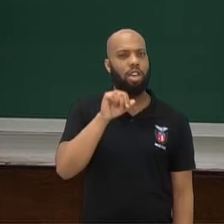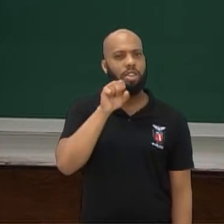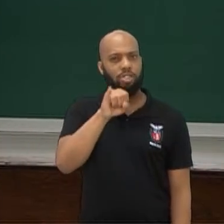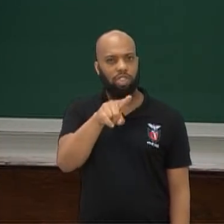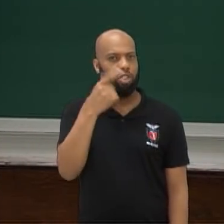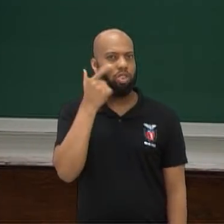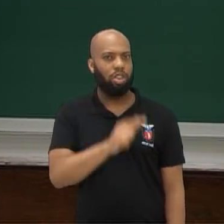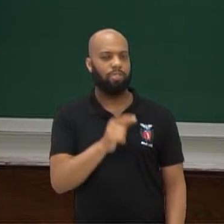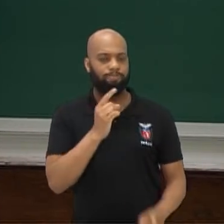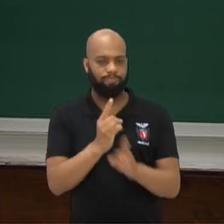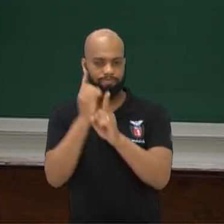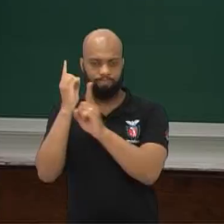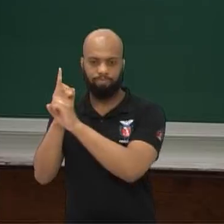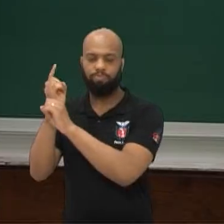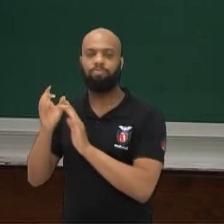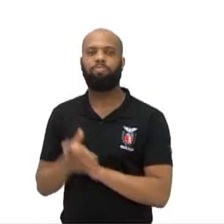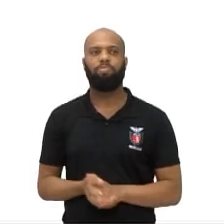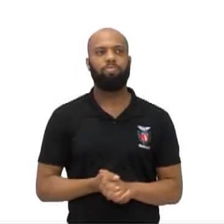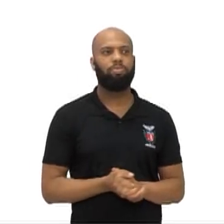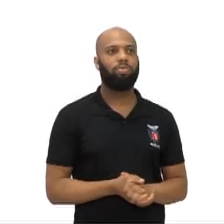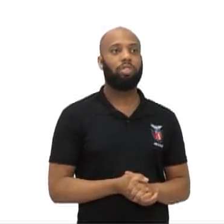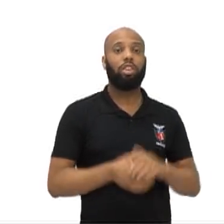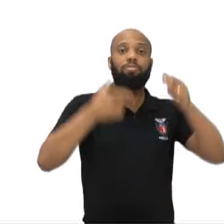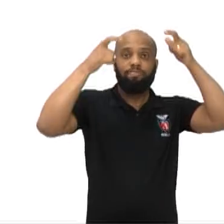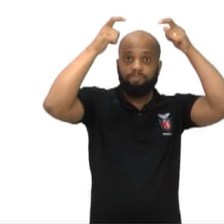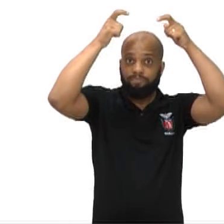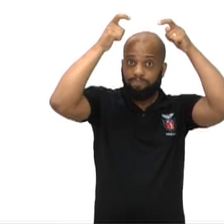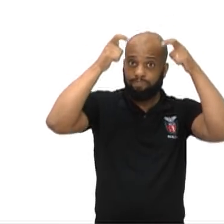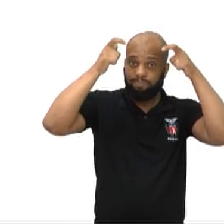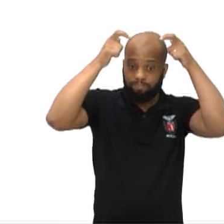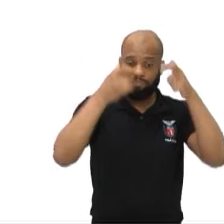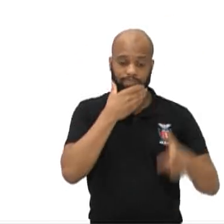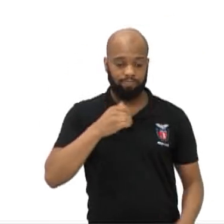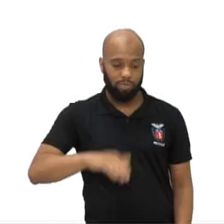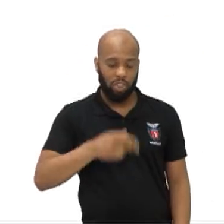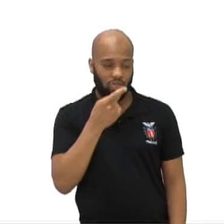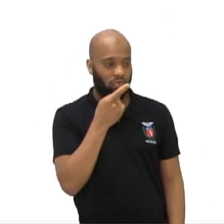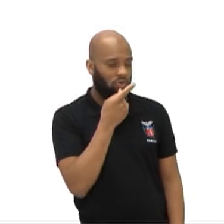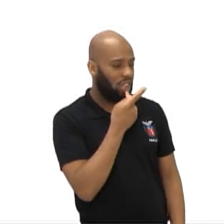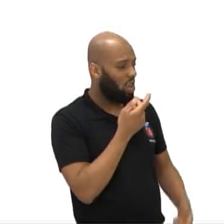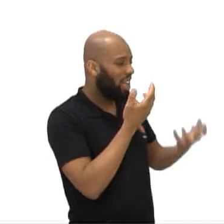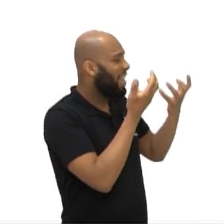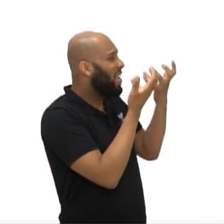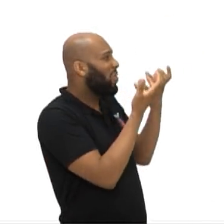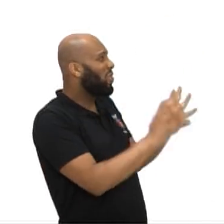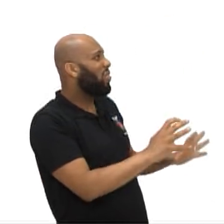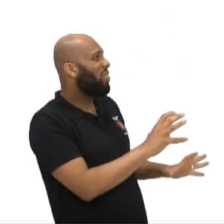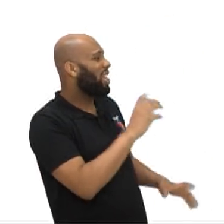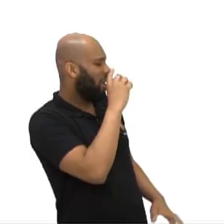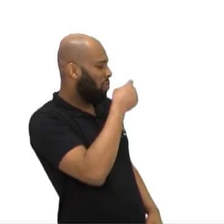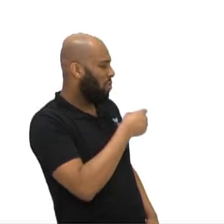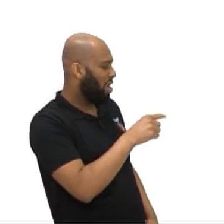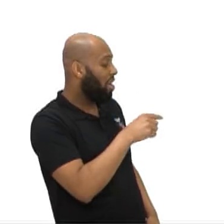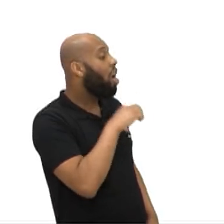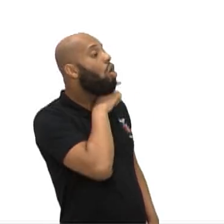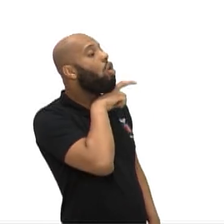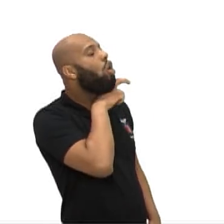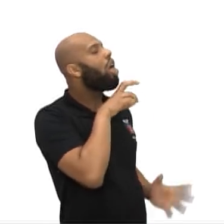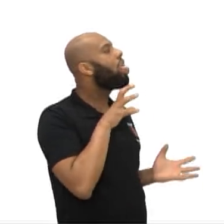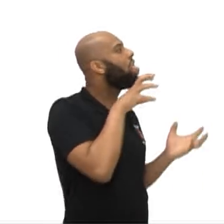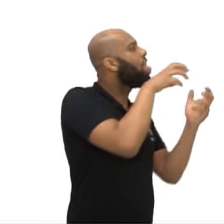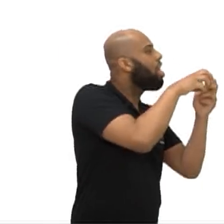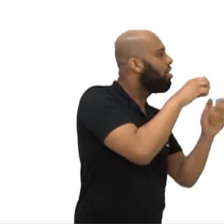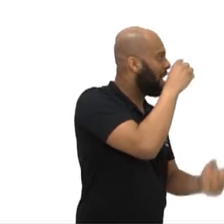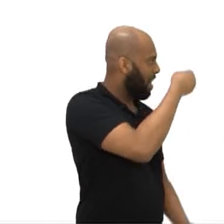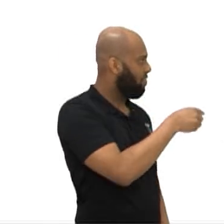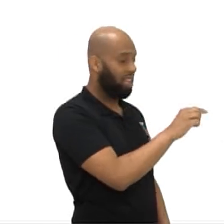localizar, né? Então o fragmento diz assim: o pequeno príncipe disse-lhe que não queria um elefante engolido por uma jiboia,